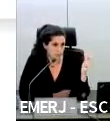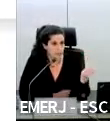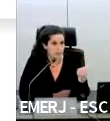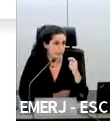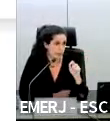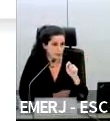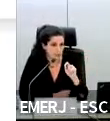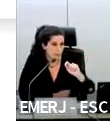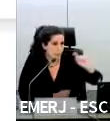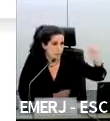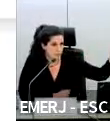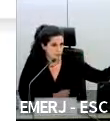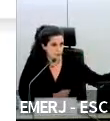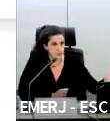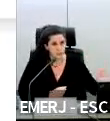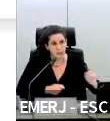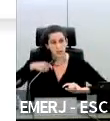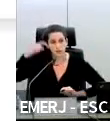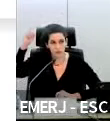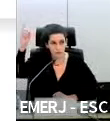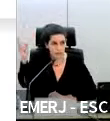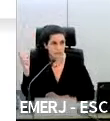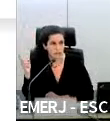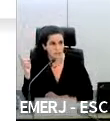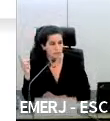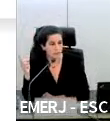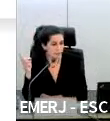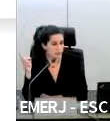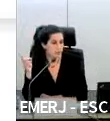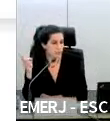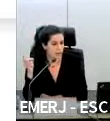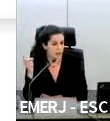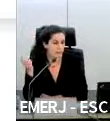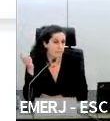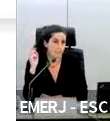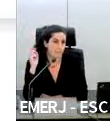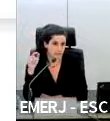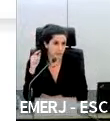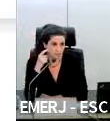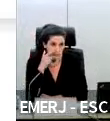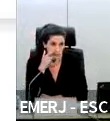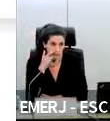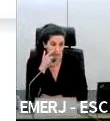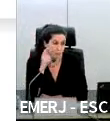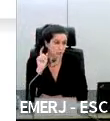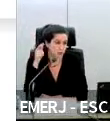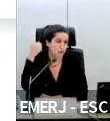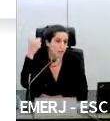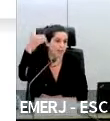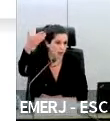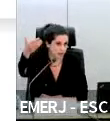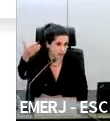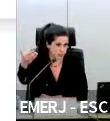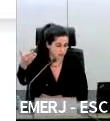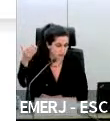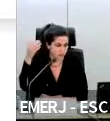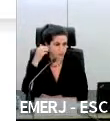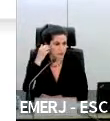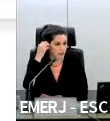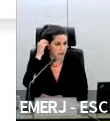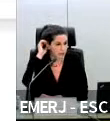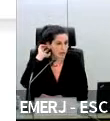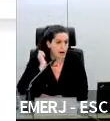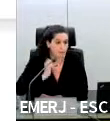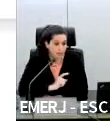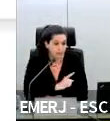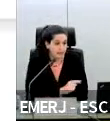medida protetiva, encaminhou, por exemplo, para o juízo de origem, quando devia ter sido encaminhado para o plantão judiciário. Então, ela não teve o melhor atendimento que ela poderia